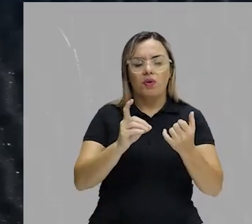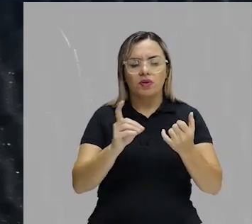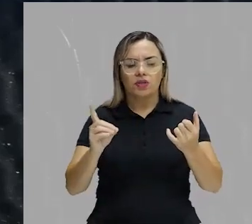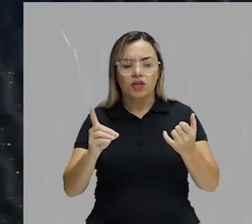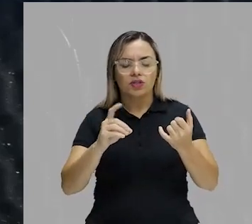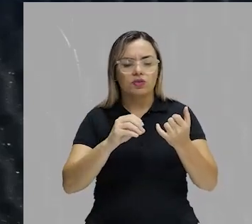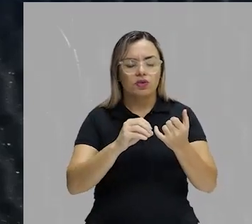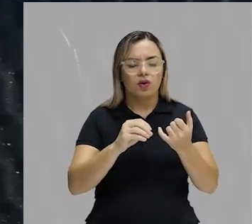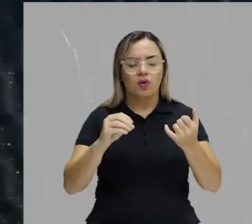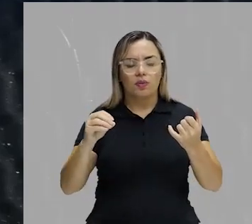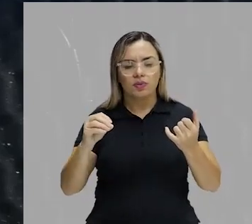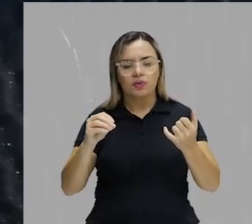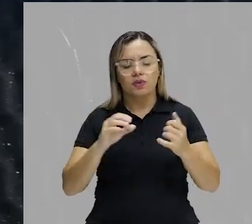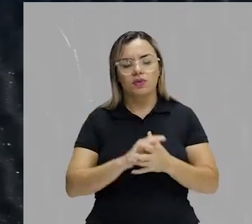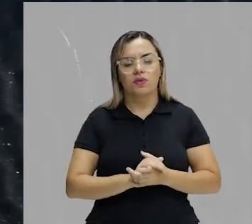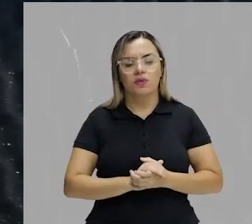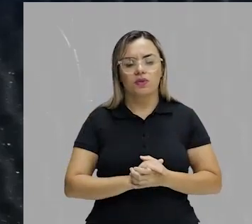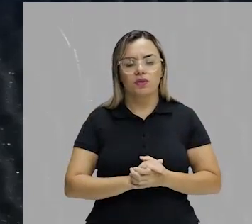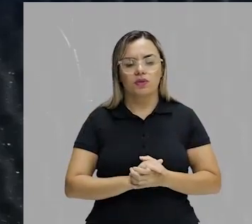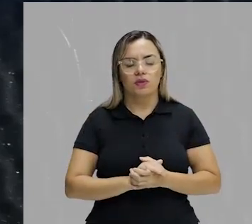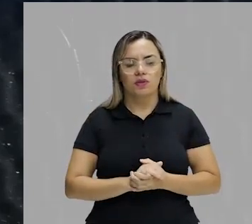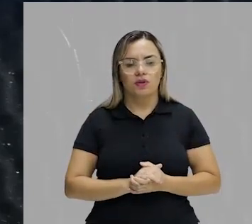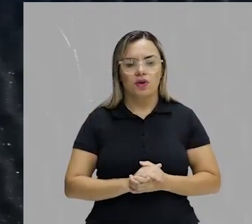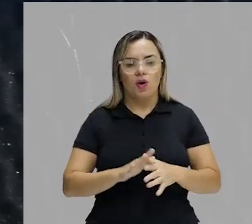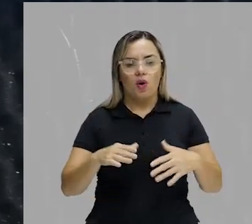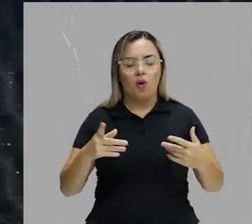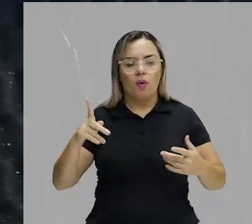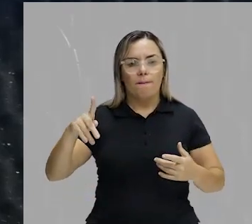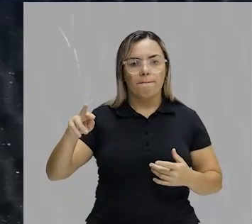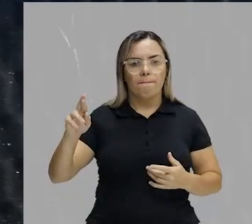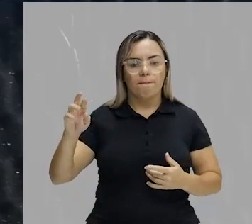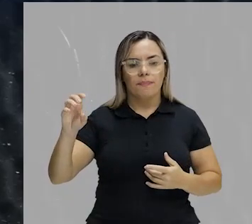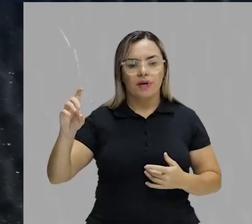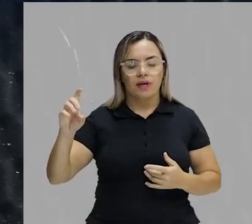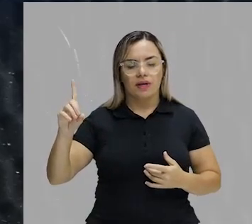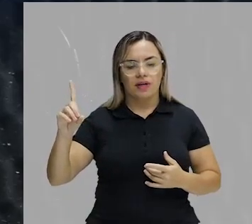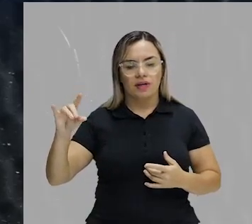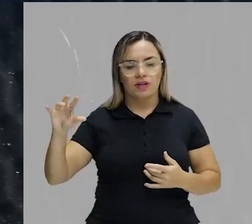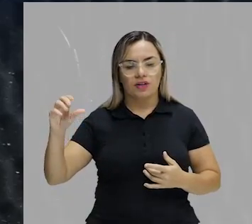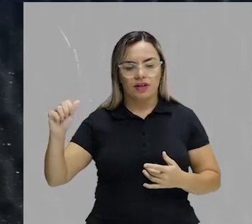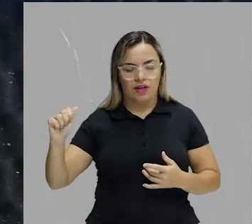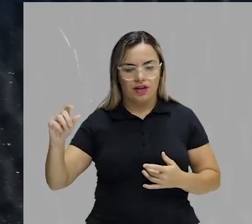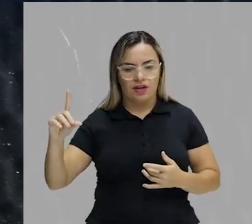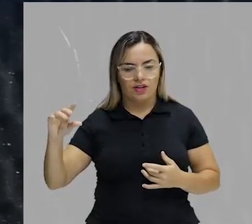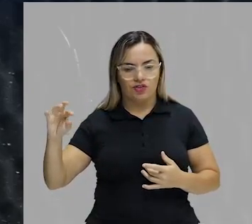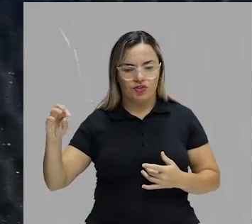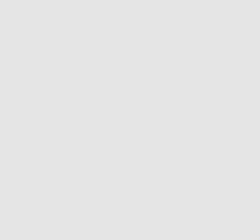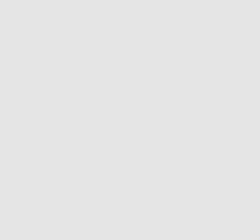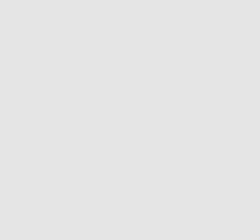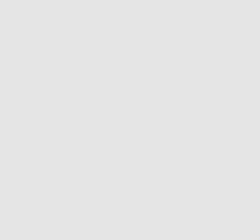indireto, complemento nominal ou predicativo. Compliquei?